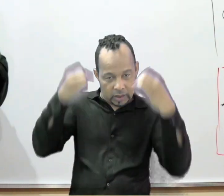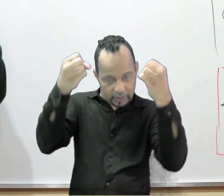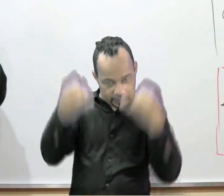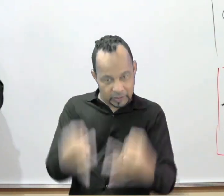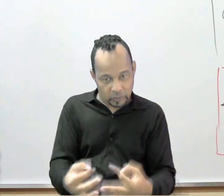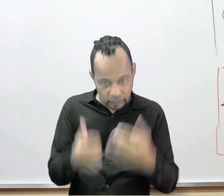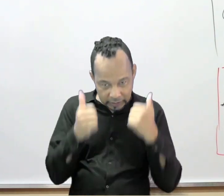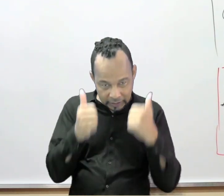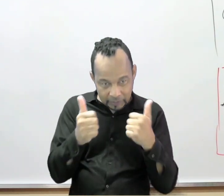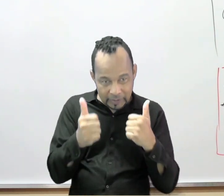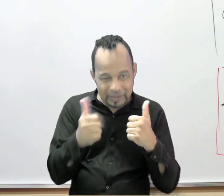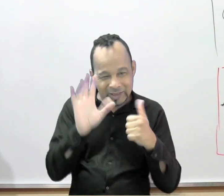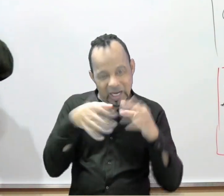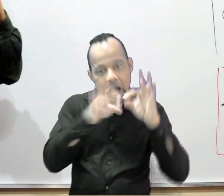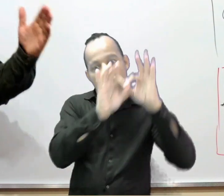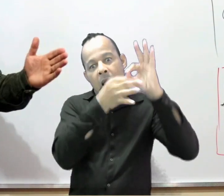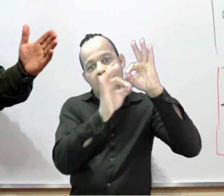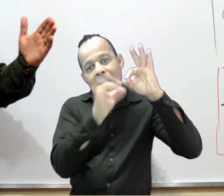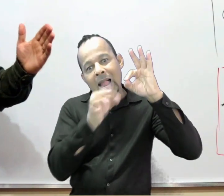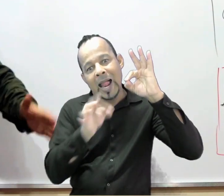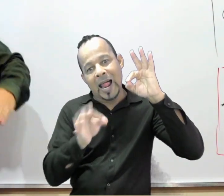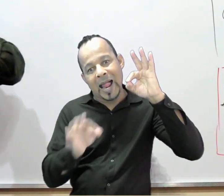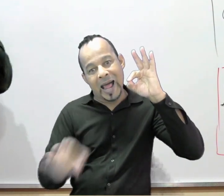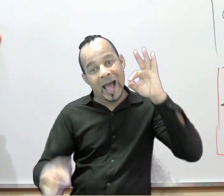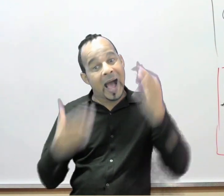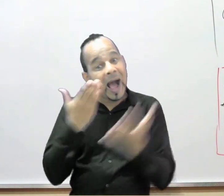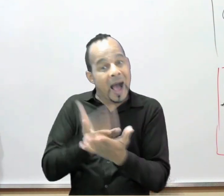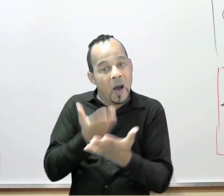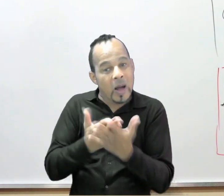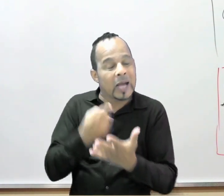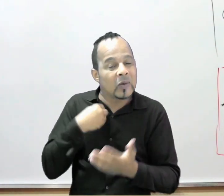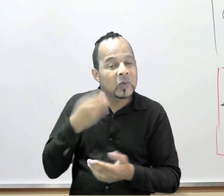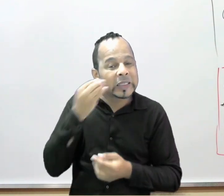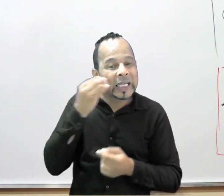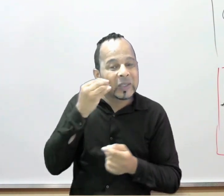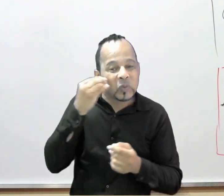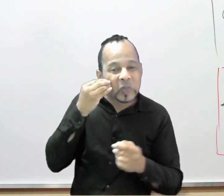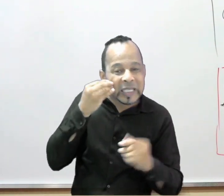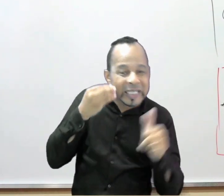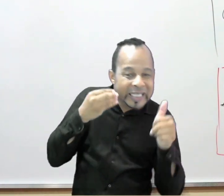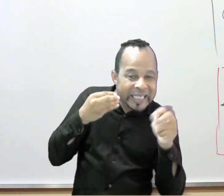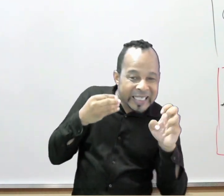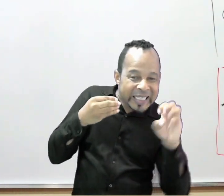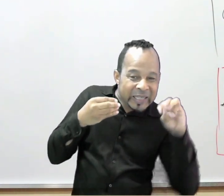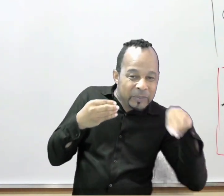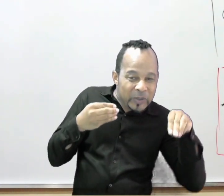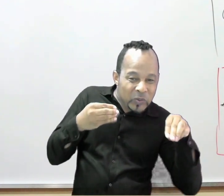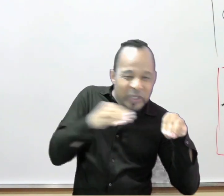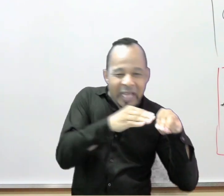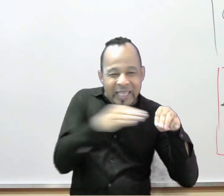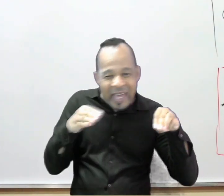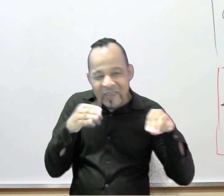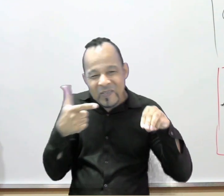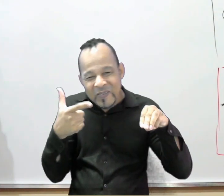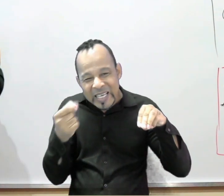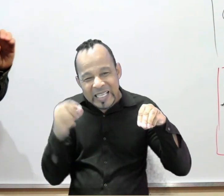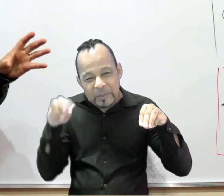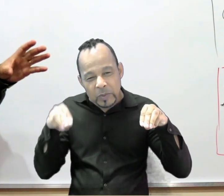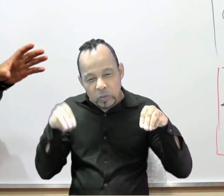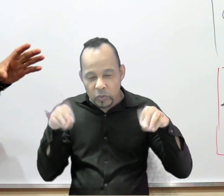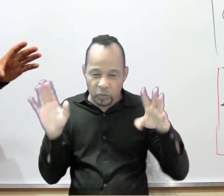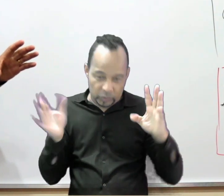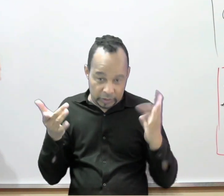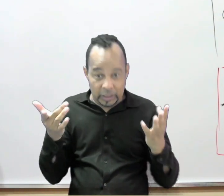próxima aula, porque essa aula já está bem longa. E lembrando que as nossas aulas eu tento trabalhar aí de 15 a 20 minutinhos. Às